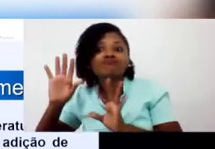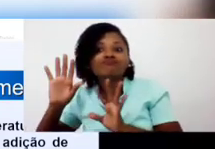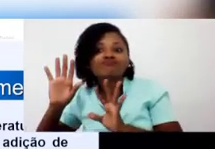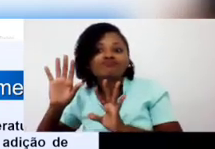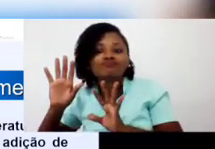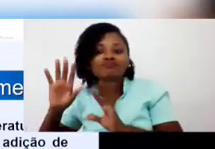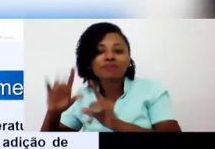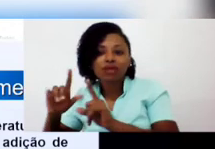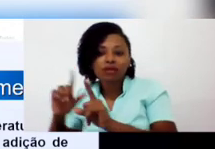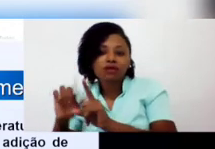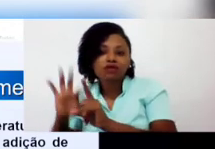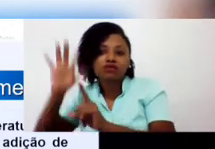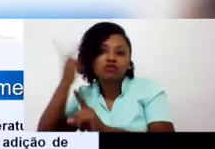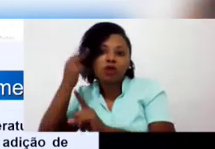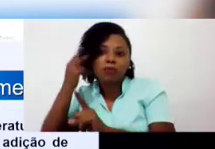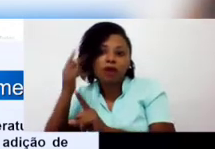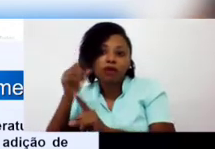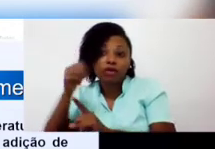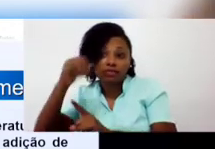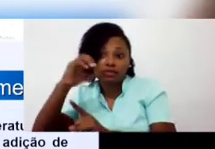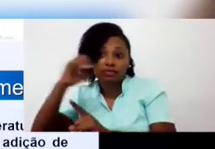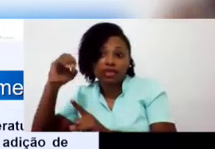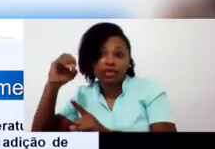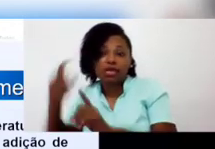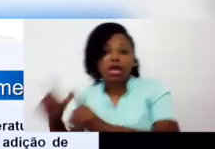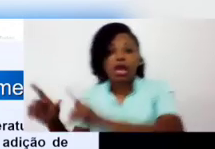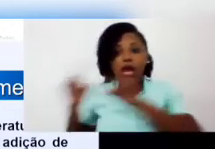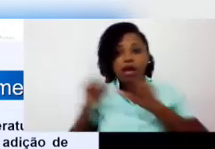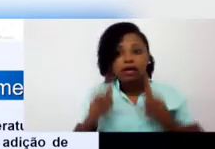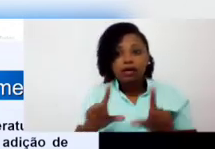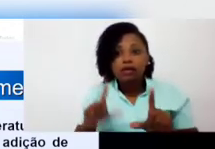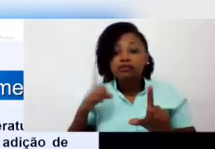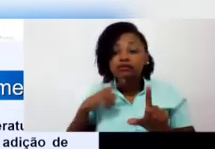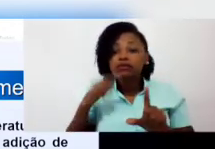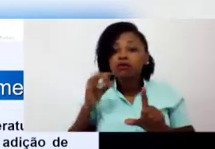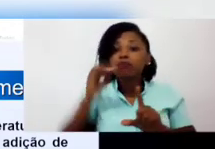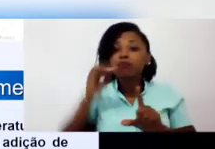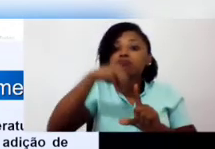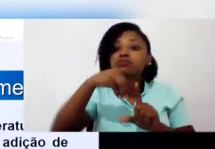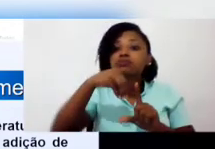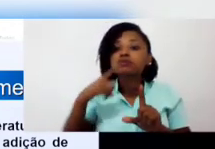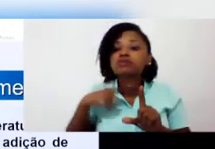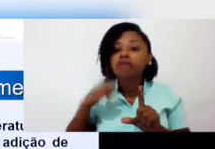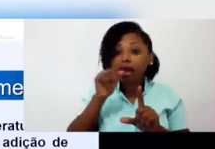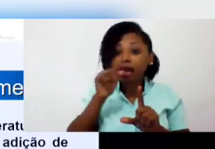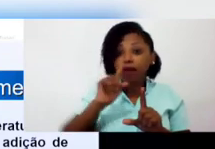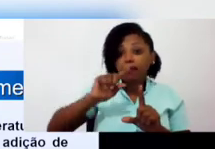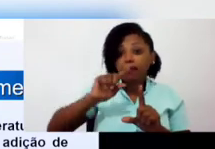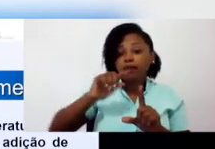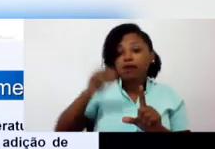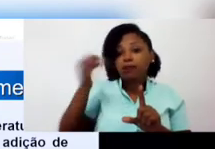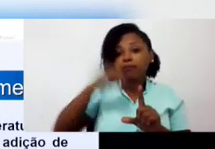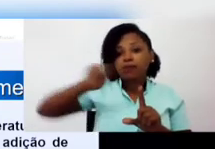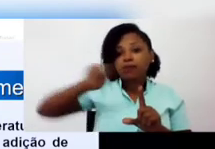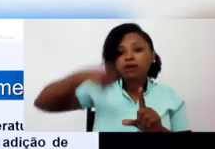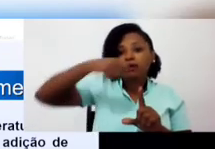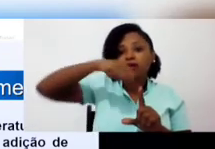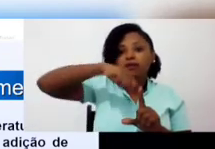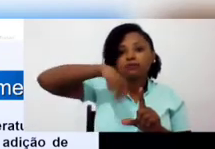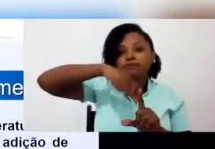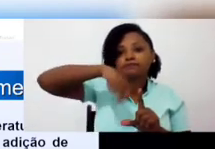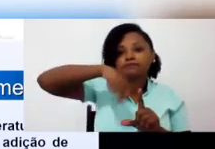volátil, também vai se criar uma barreira, né, que vai dificultar a fervura, vamos